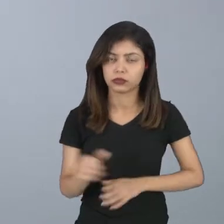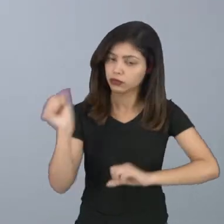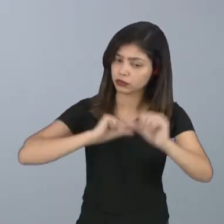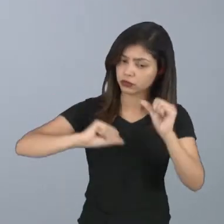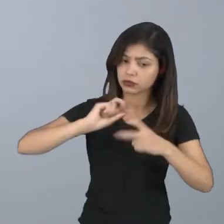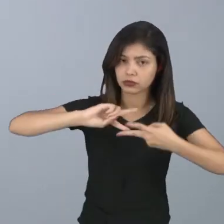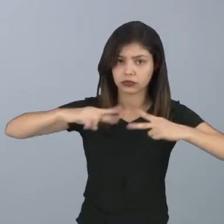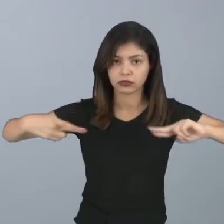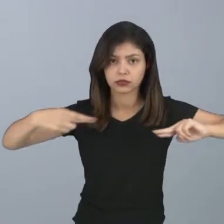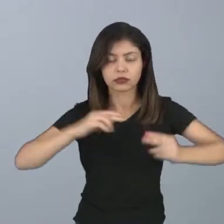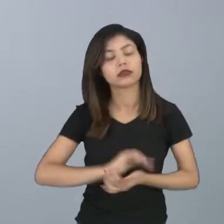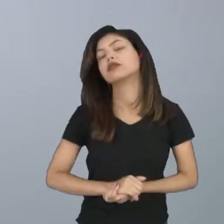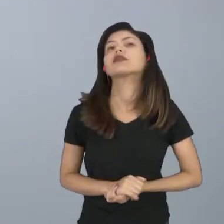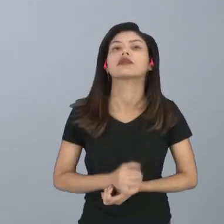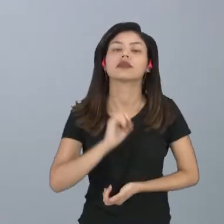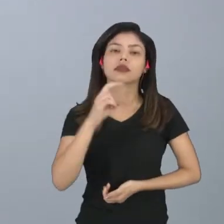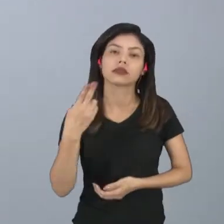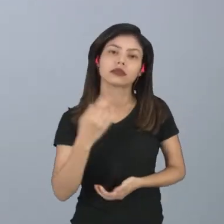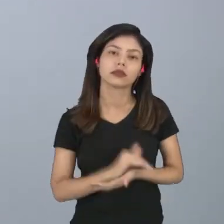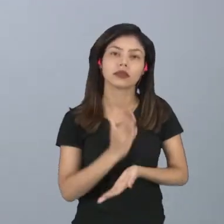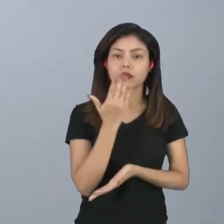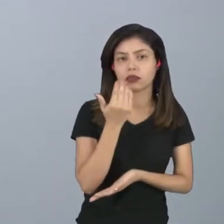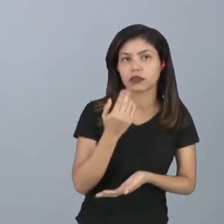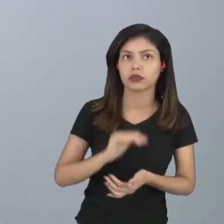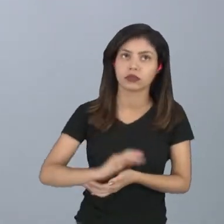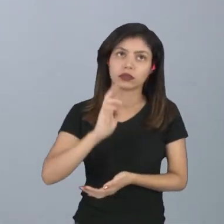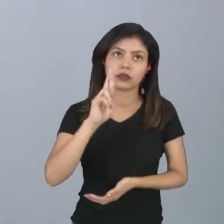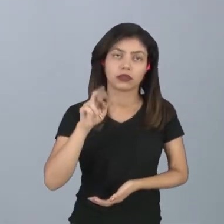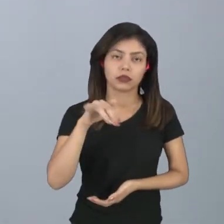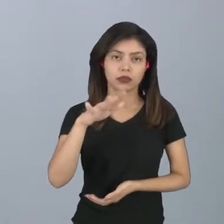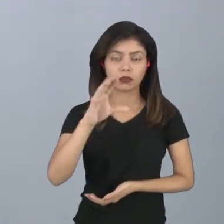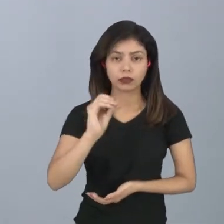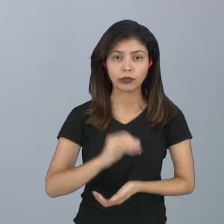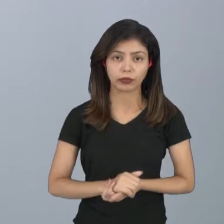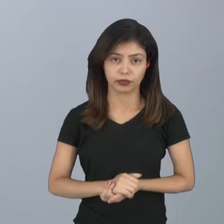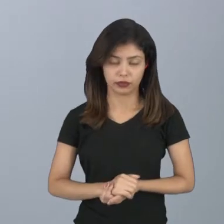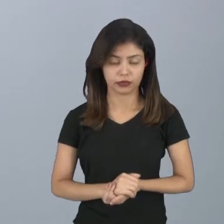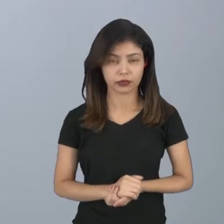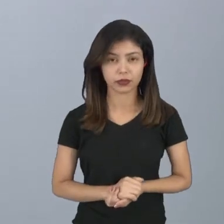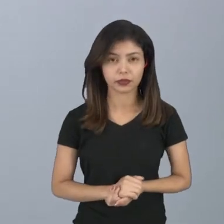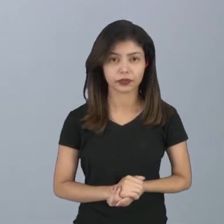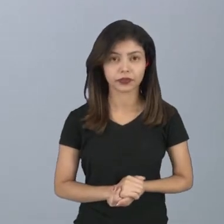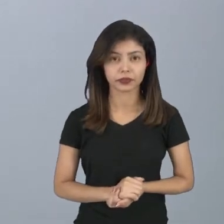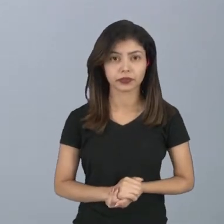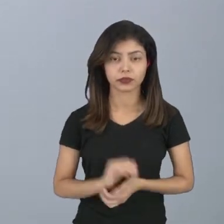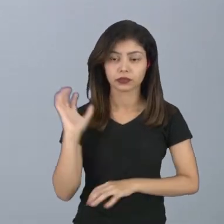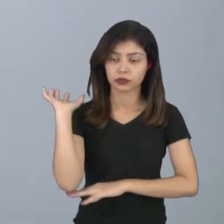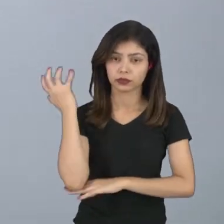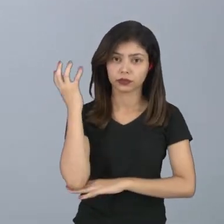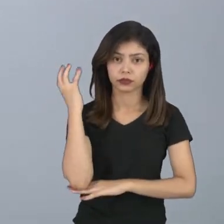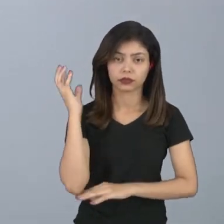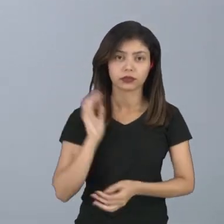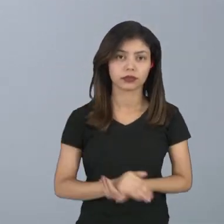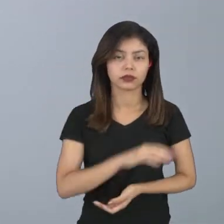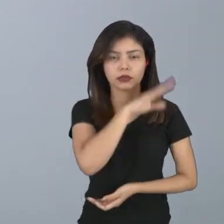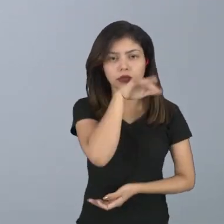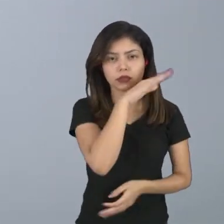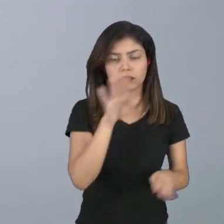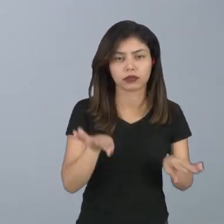modificado geneticamente. Ou um alimento transgênico, no caso de alimentos, de plantas ou animais